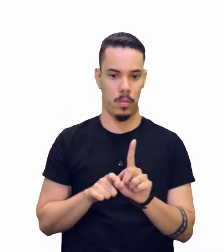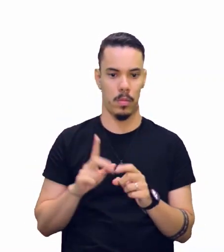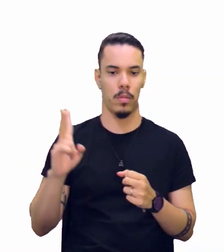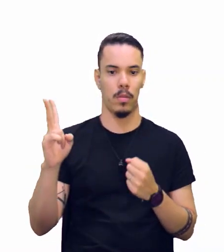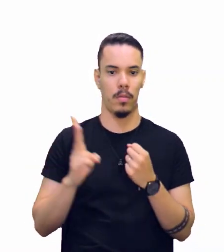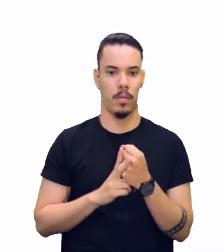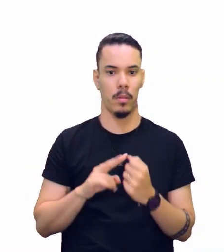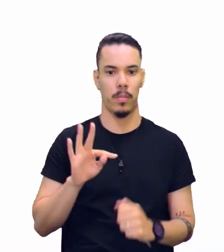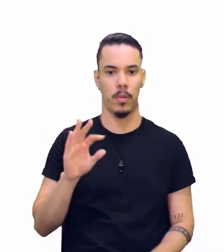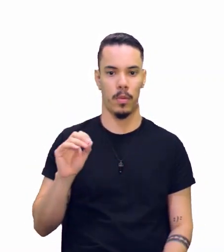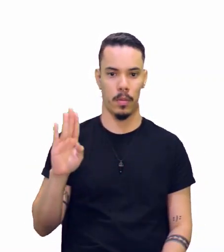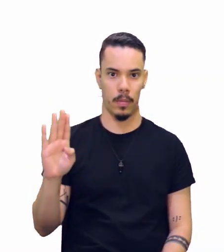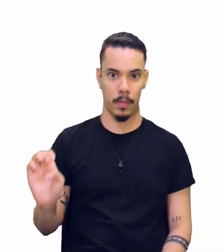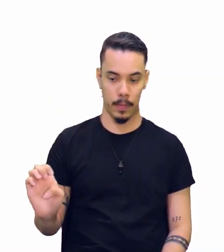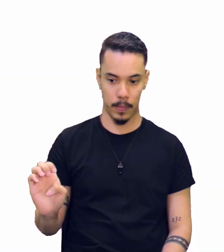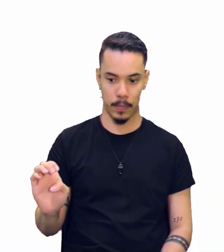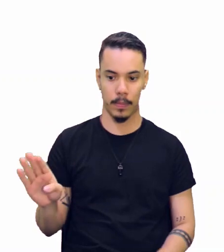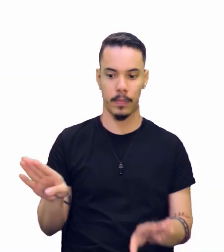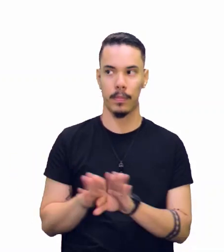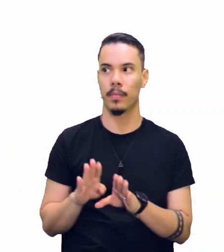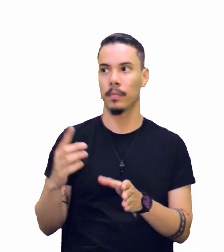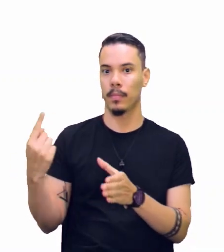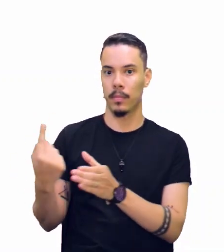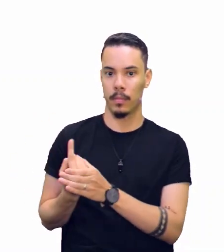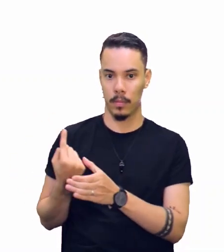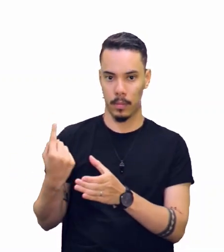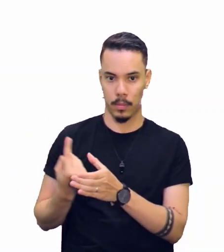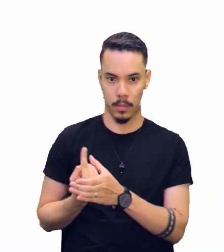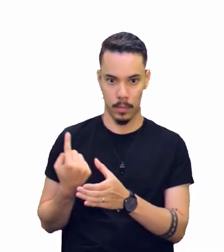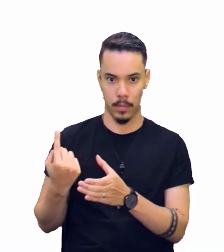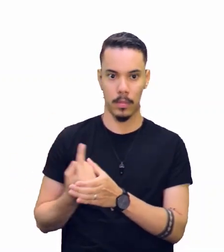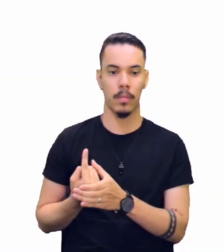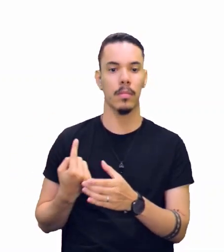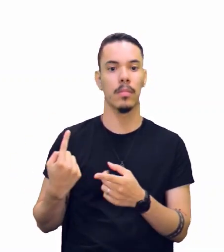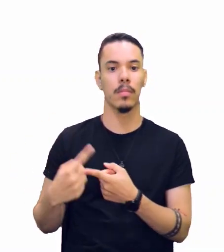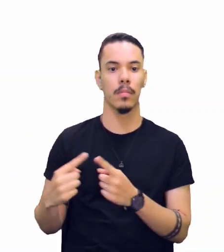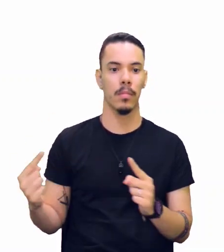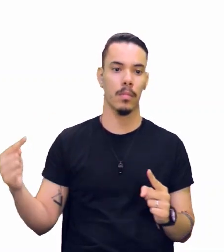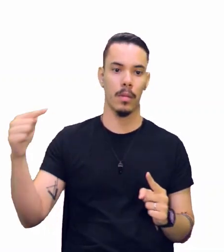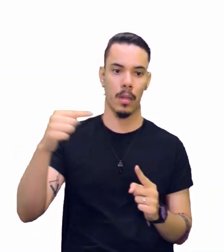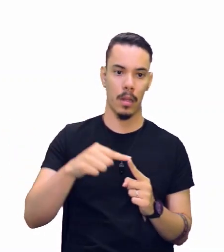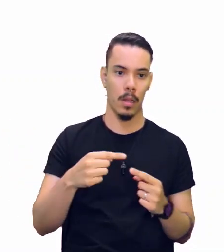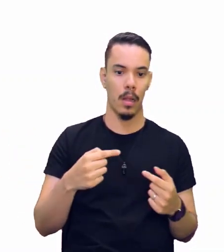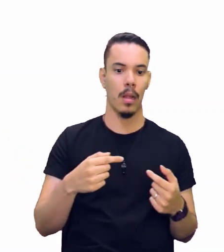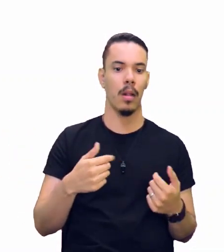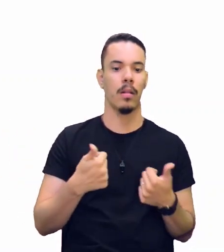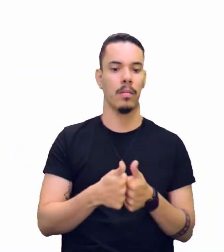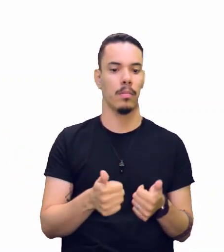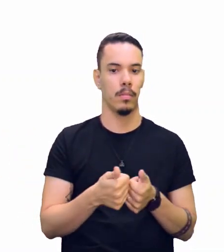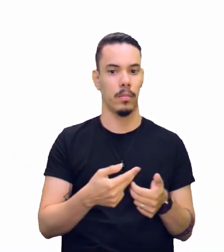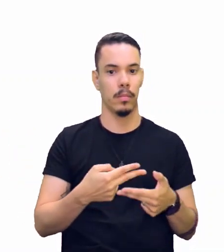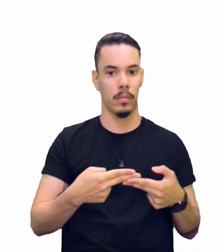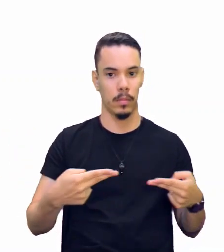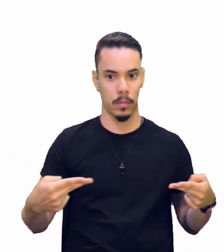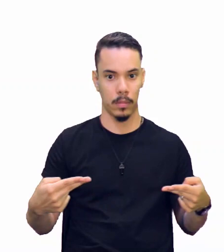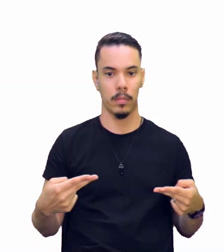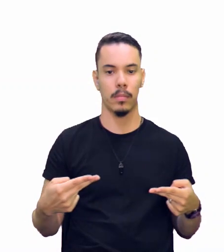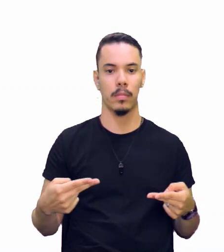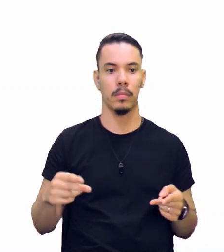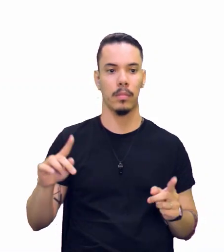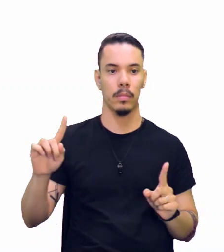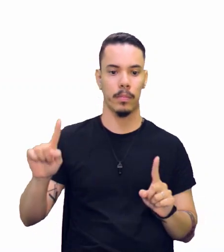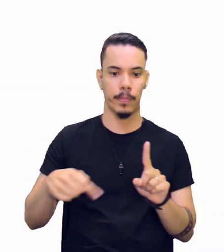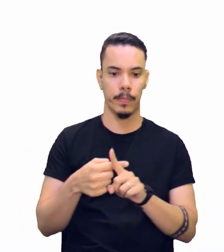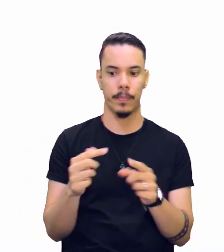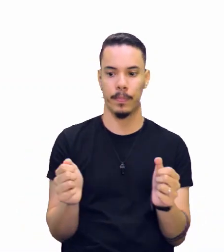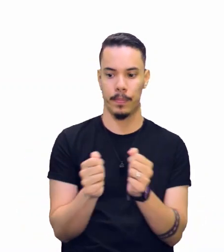verbo to be no singular, porque está falando de transporte público, adjetivo eficiente, aí